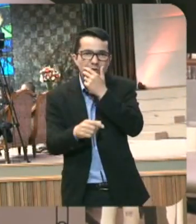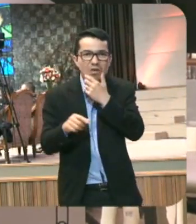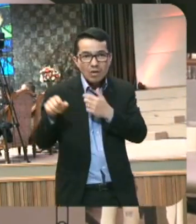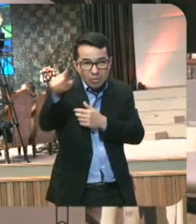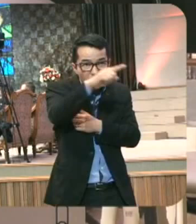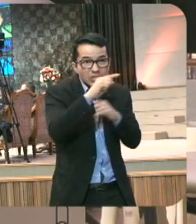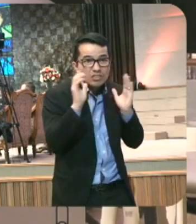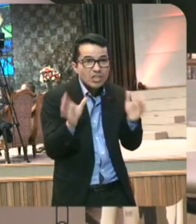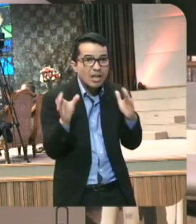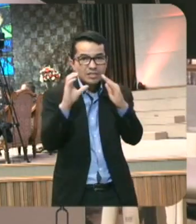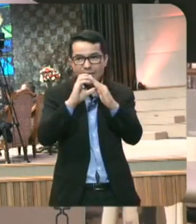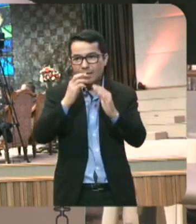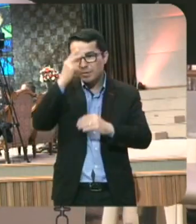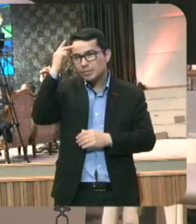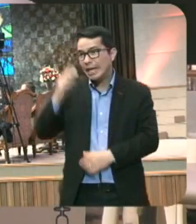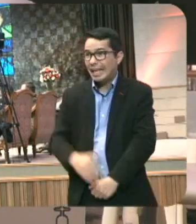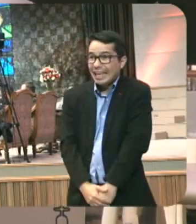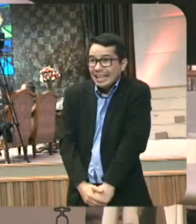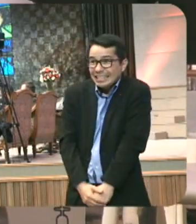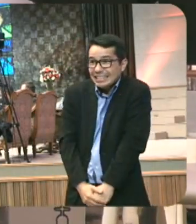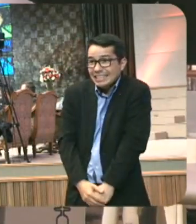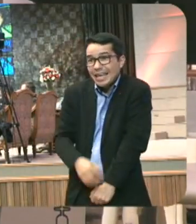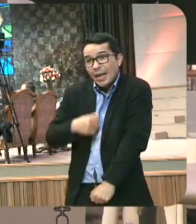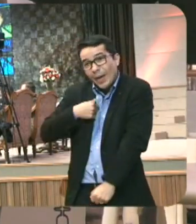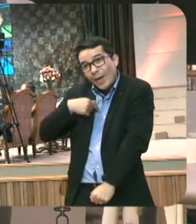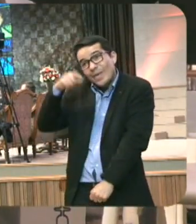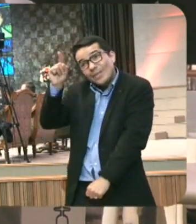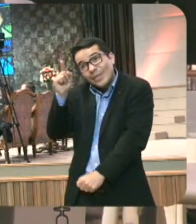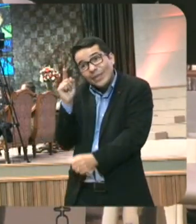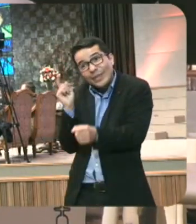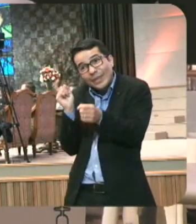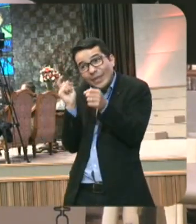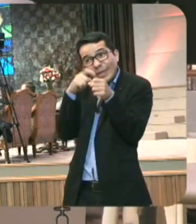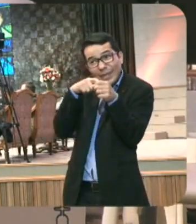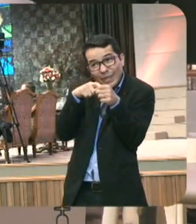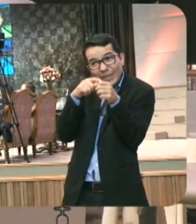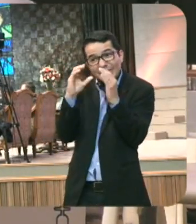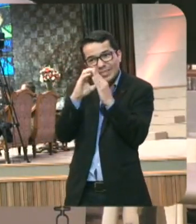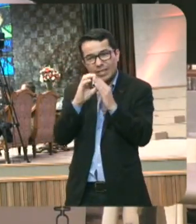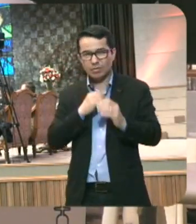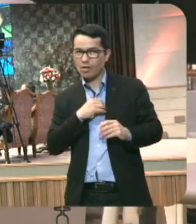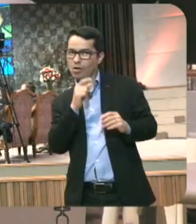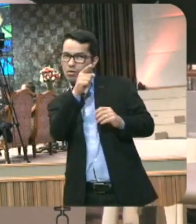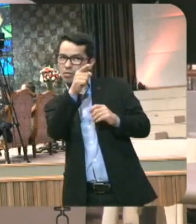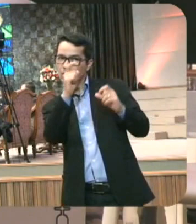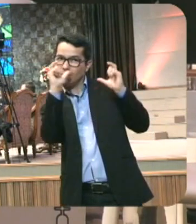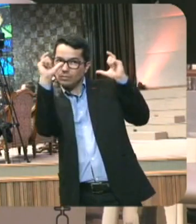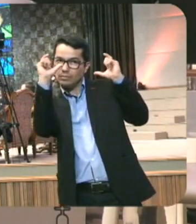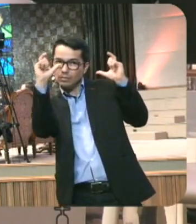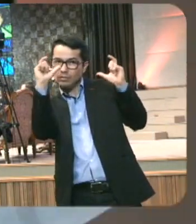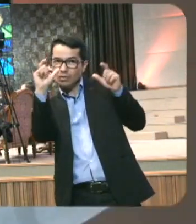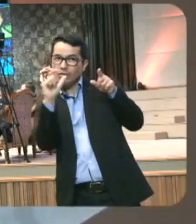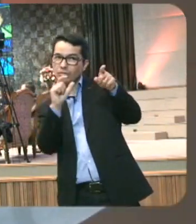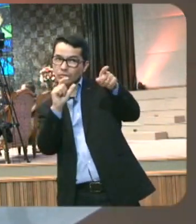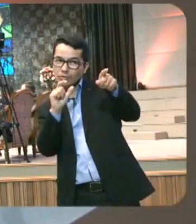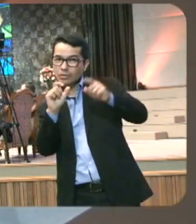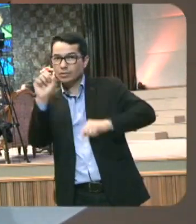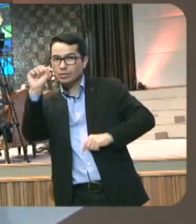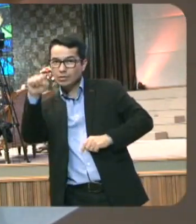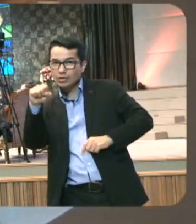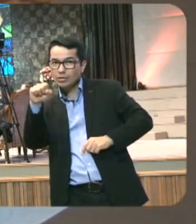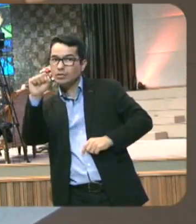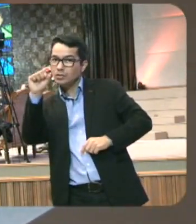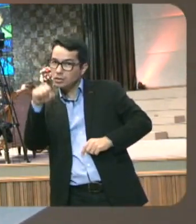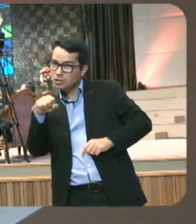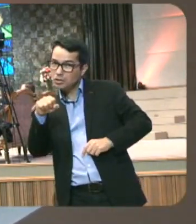é? E alguns dizem: não, eu vou entrar numa. Eu digo: olha, toma cuidado, hein? Seja o seu sim, sim, não,